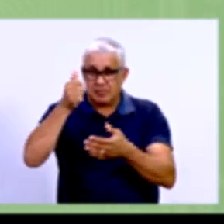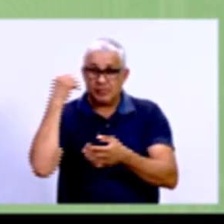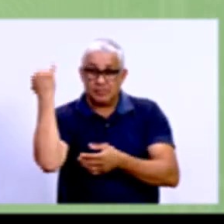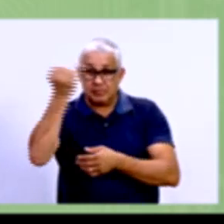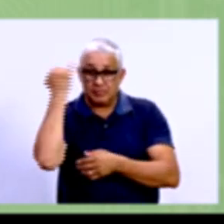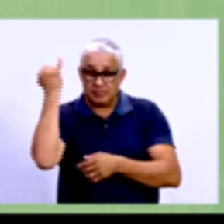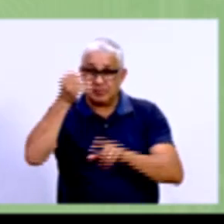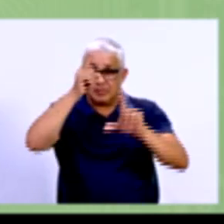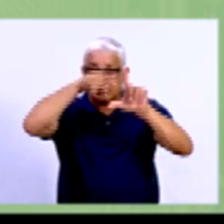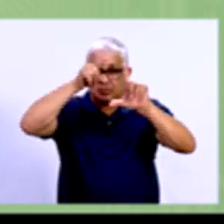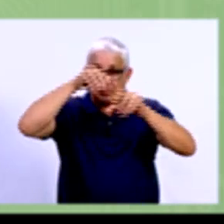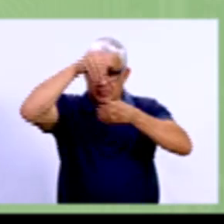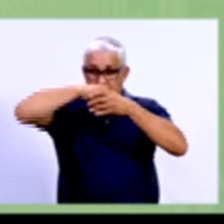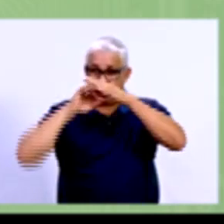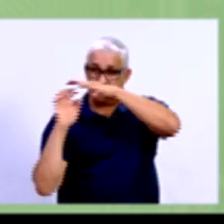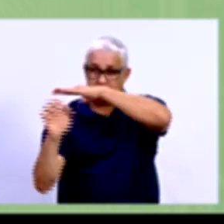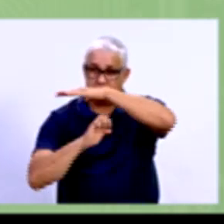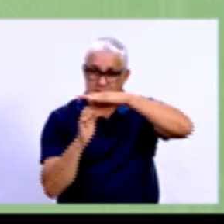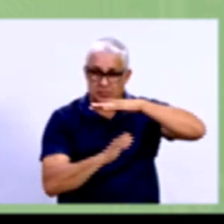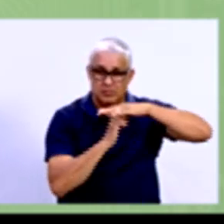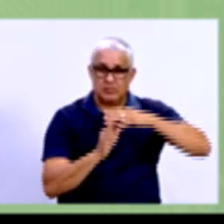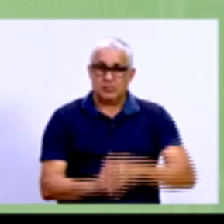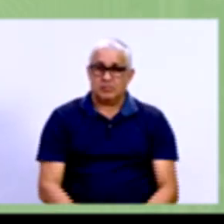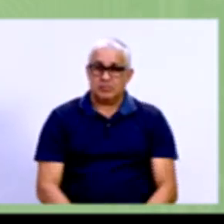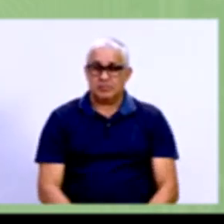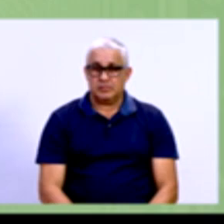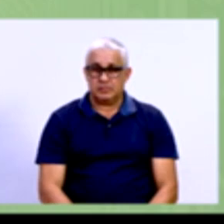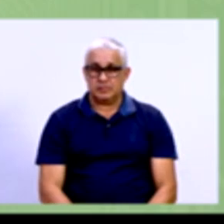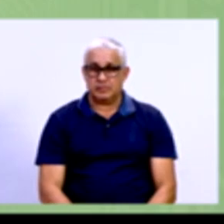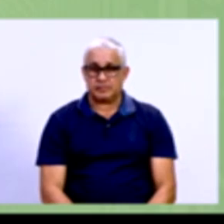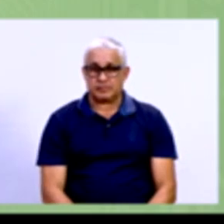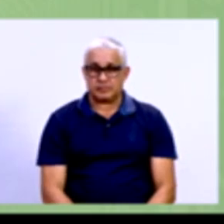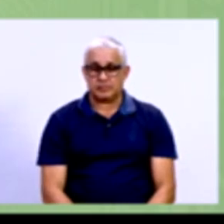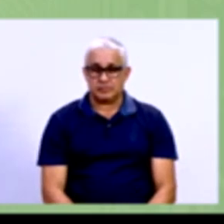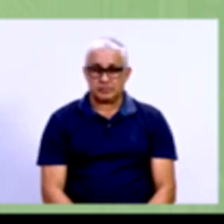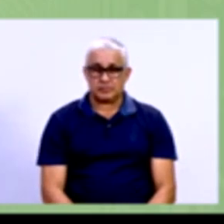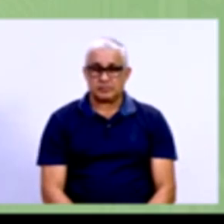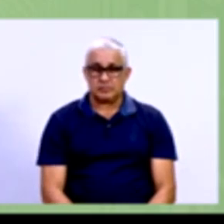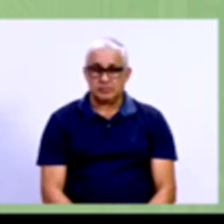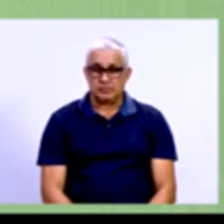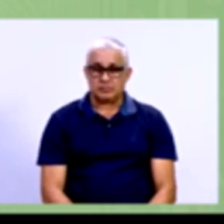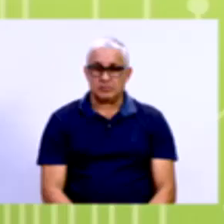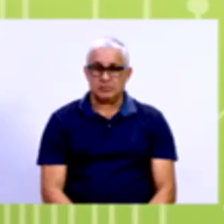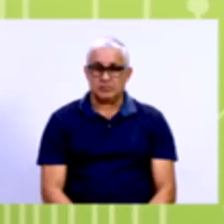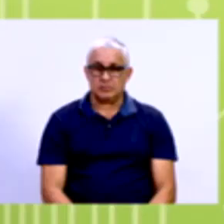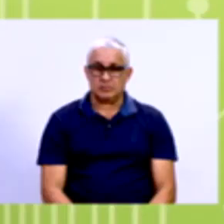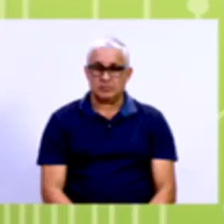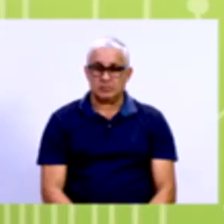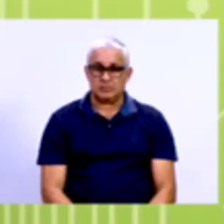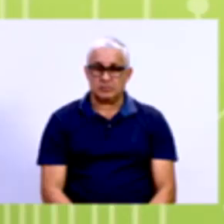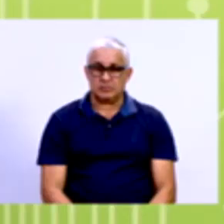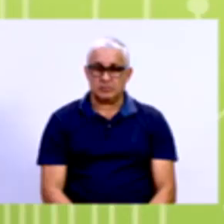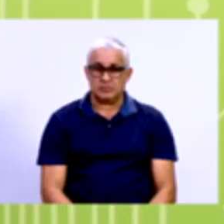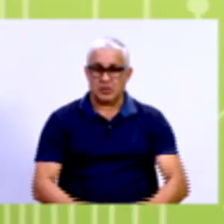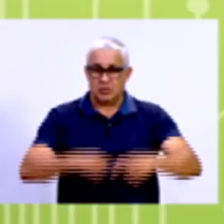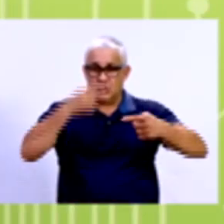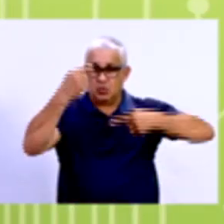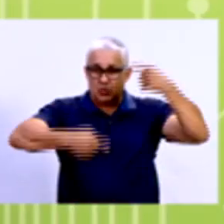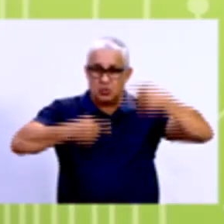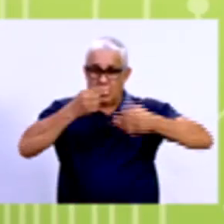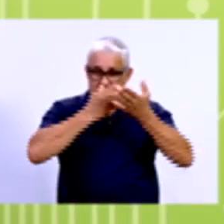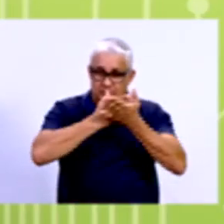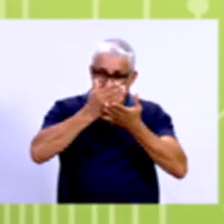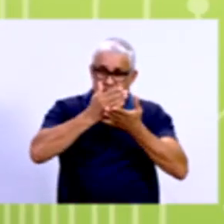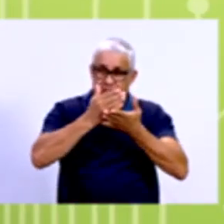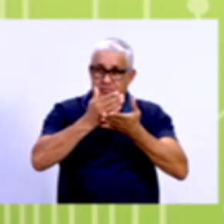da estatística nas organizações. Então, quando a gente abriu essa discussão, na